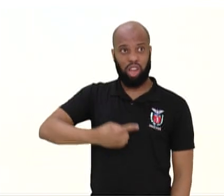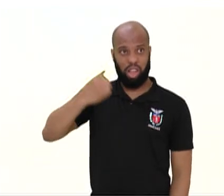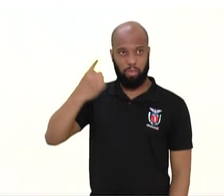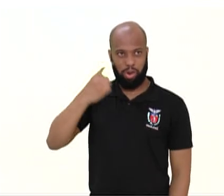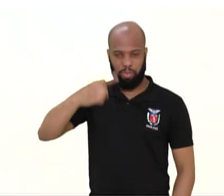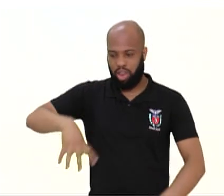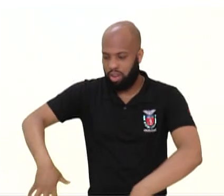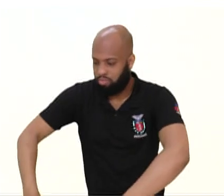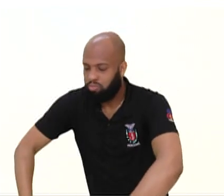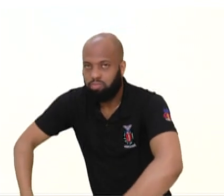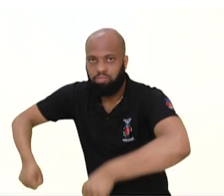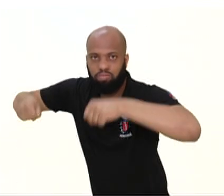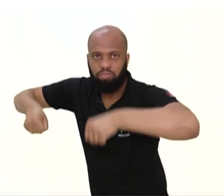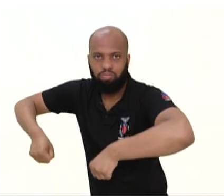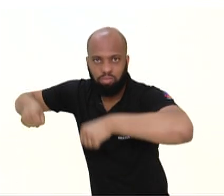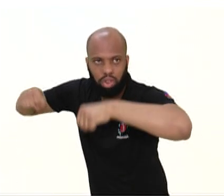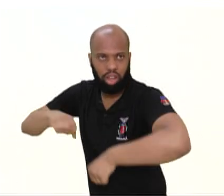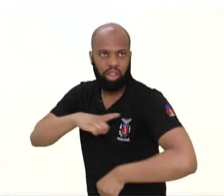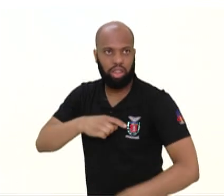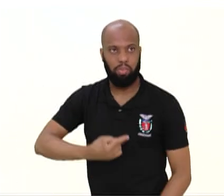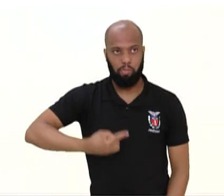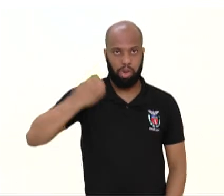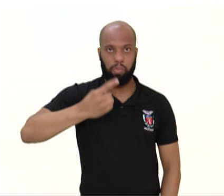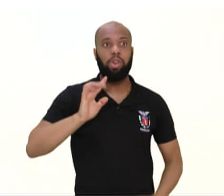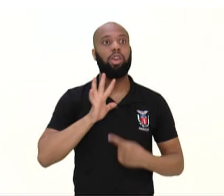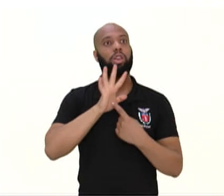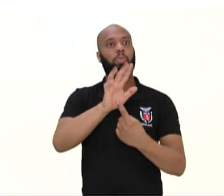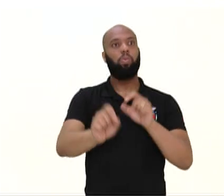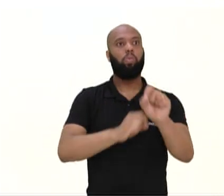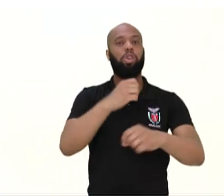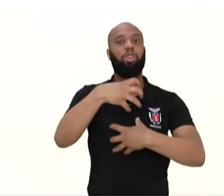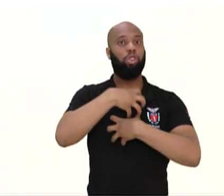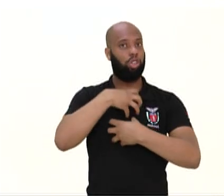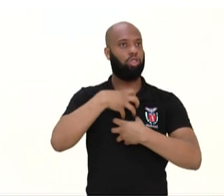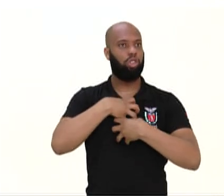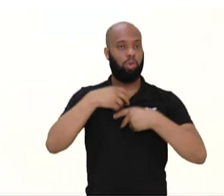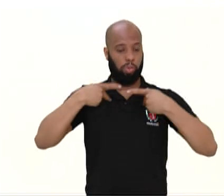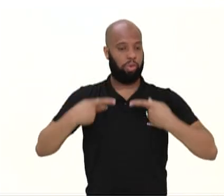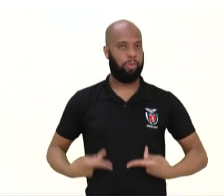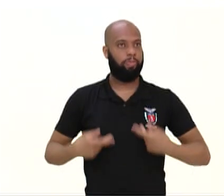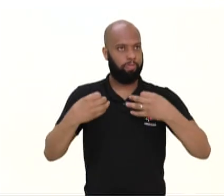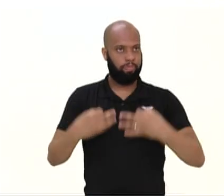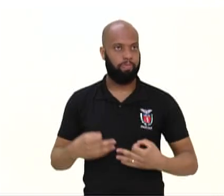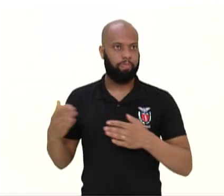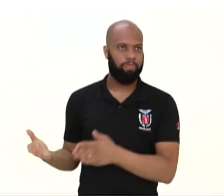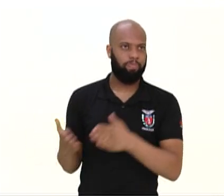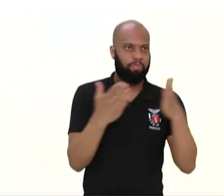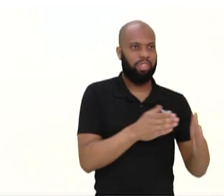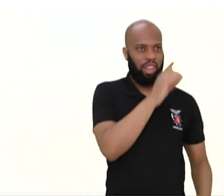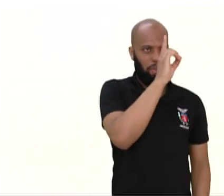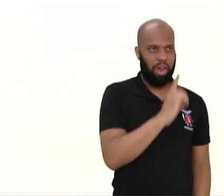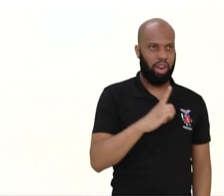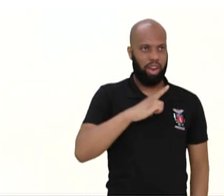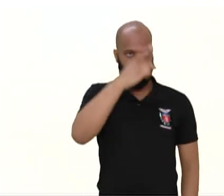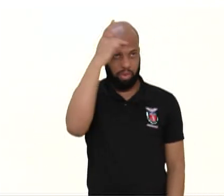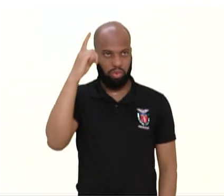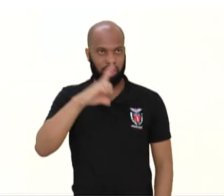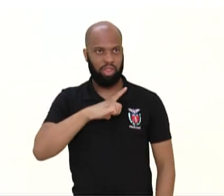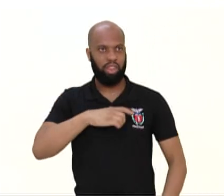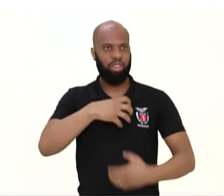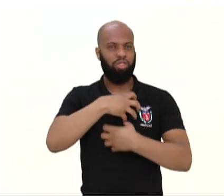no primeiro plano da imagem, ela apresenta um alinhamento postural e o indivíduo mais ao fundo da imagem, ele tem